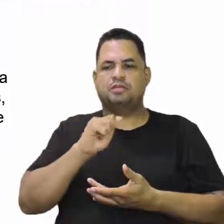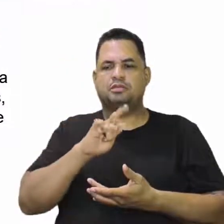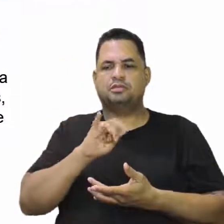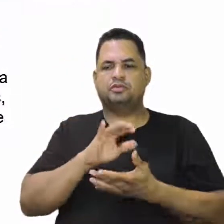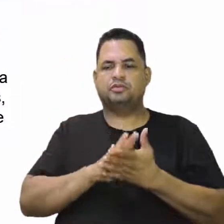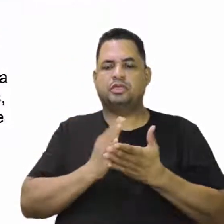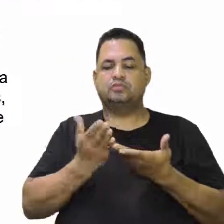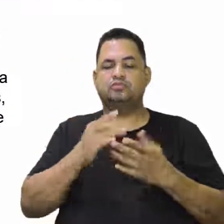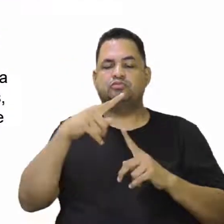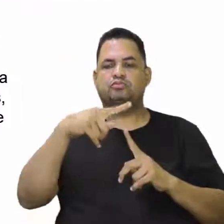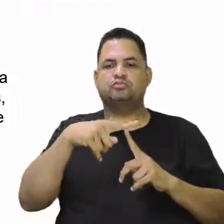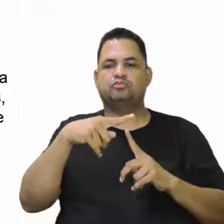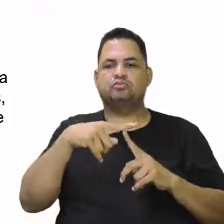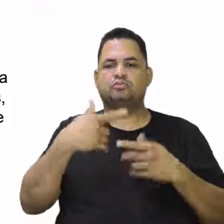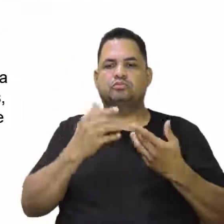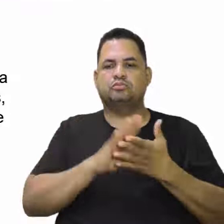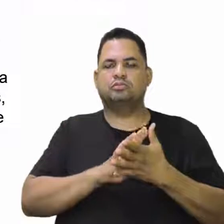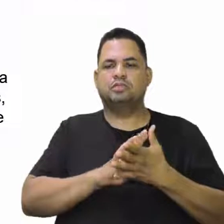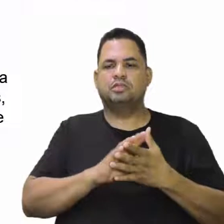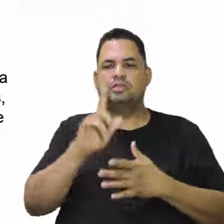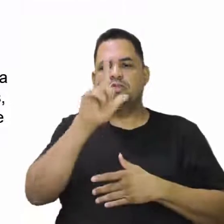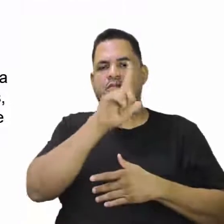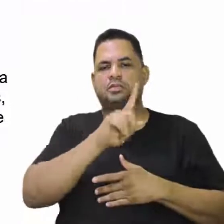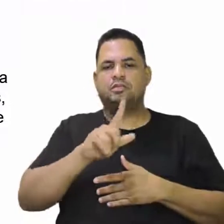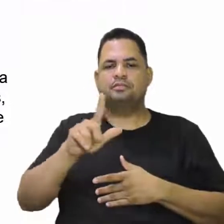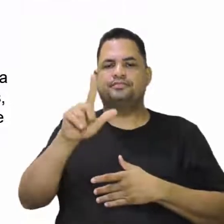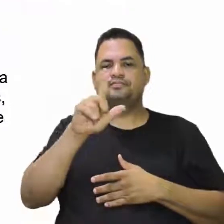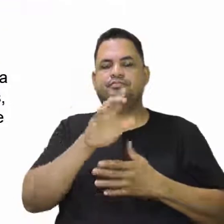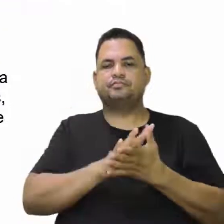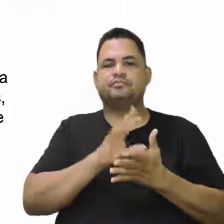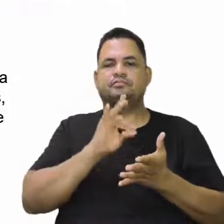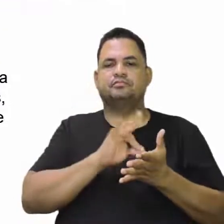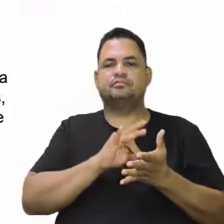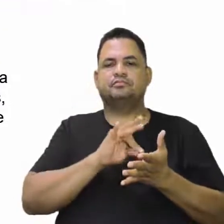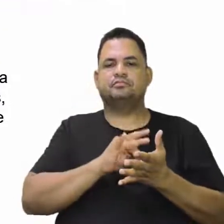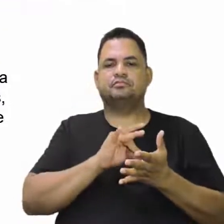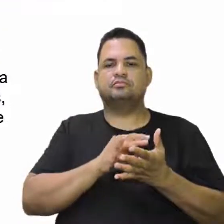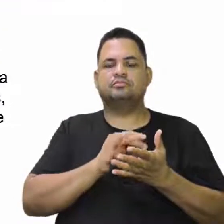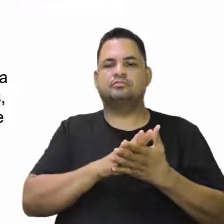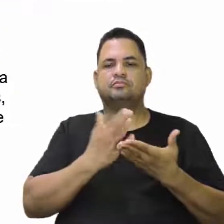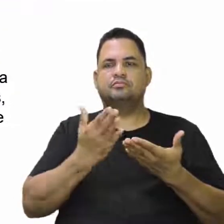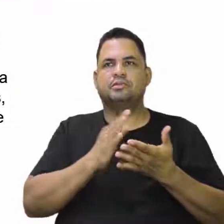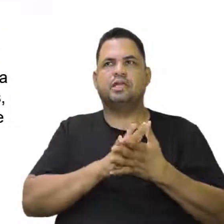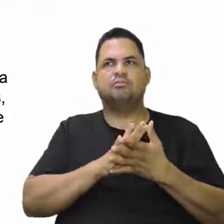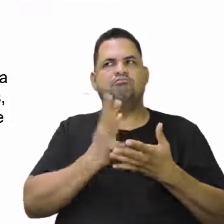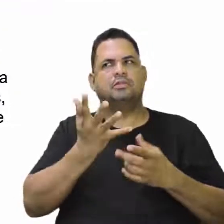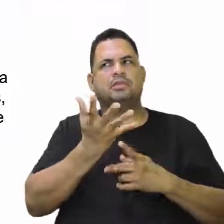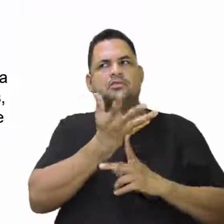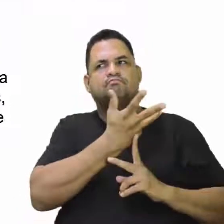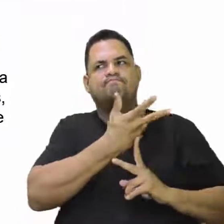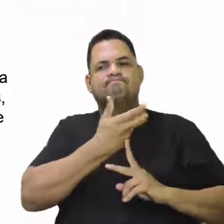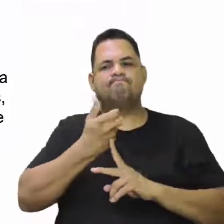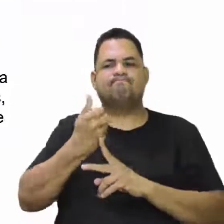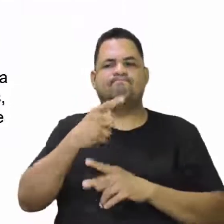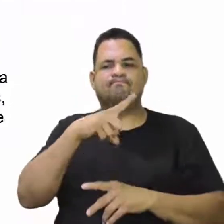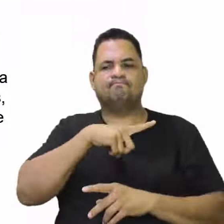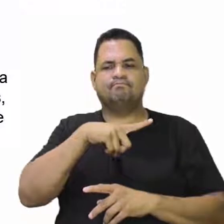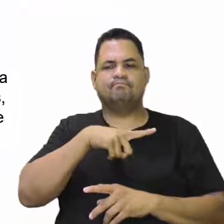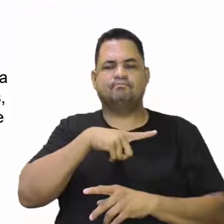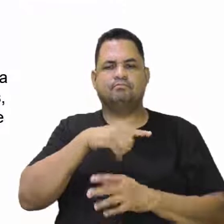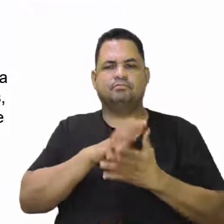categoria, né, literária, e ela na verdade ela é uma corrente artística. E ela tem ali